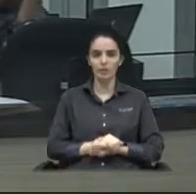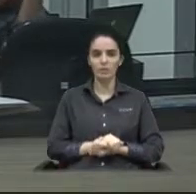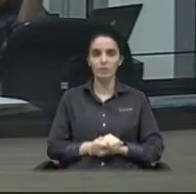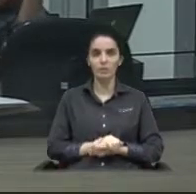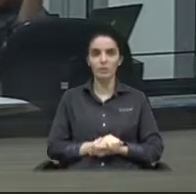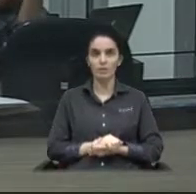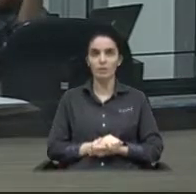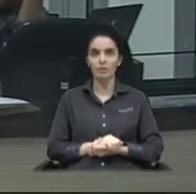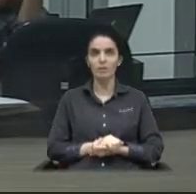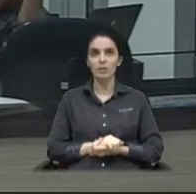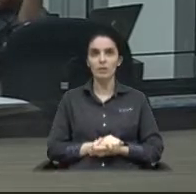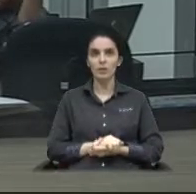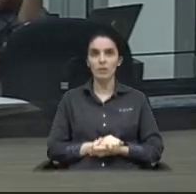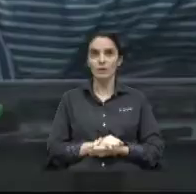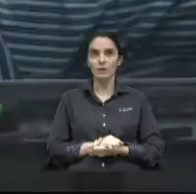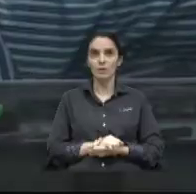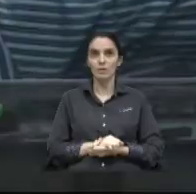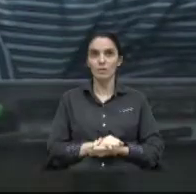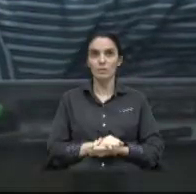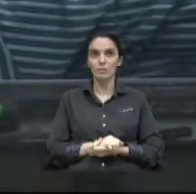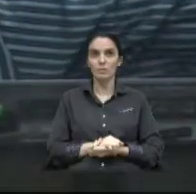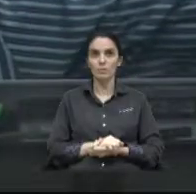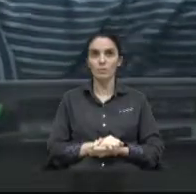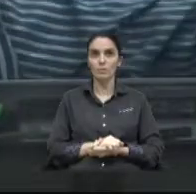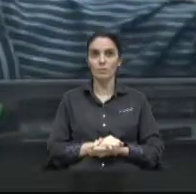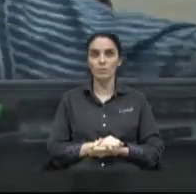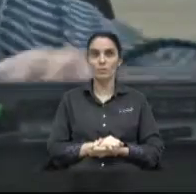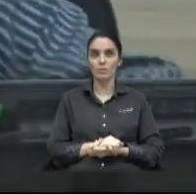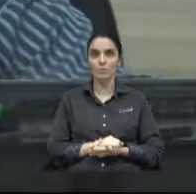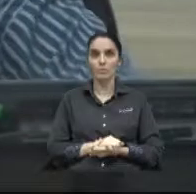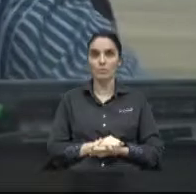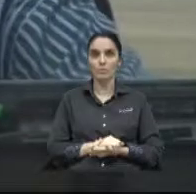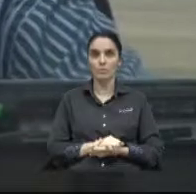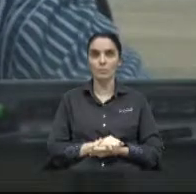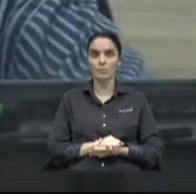Minto. Carolina. Errei.